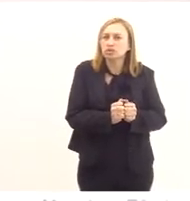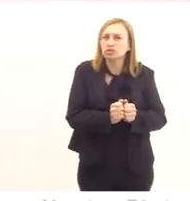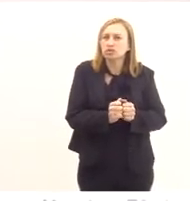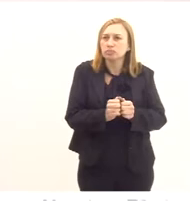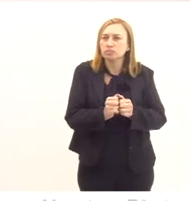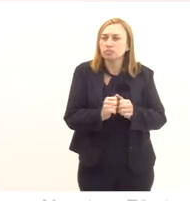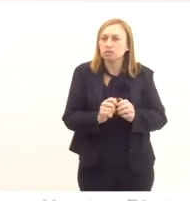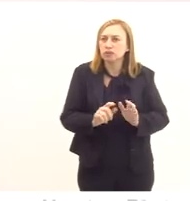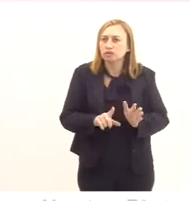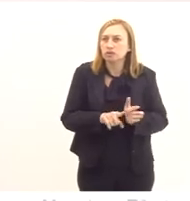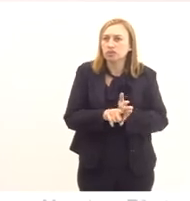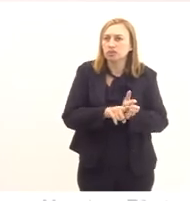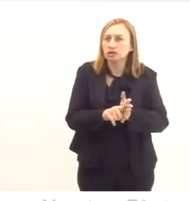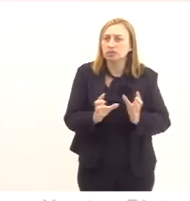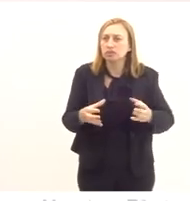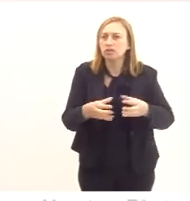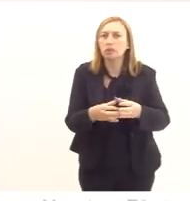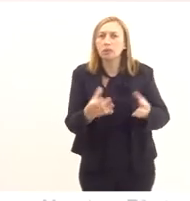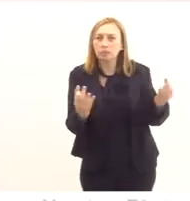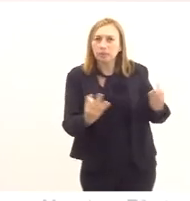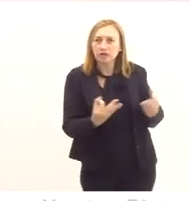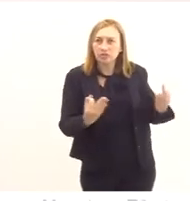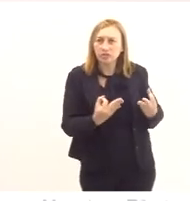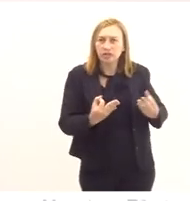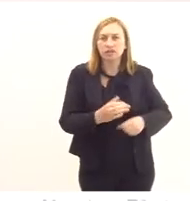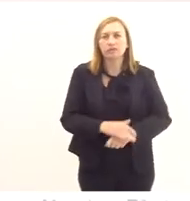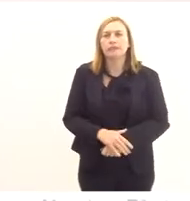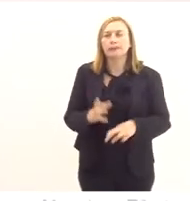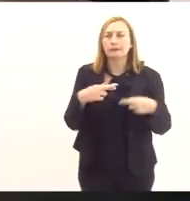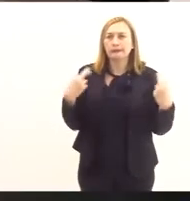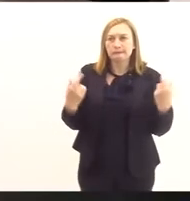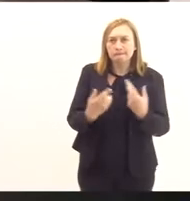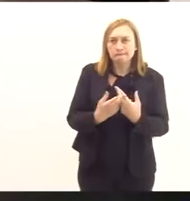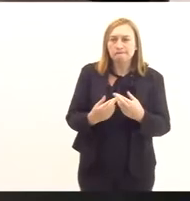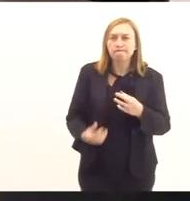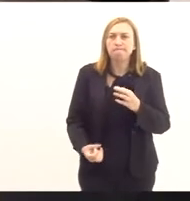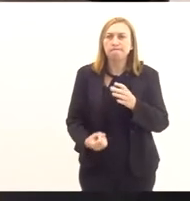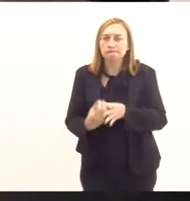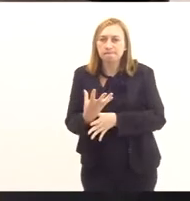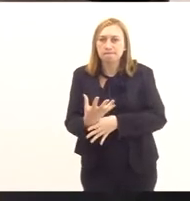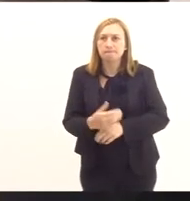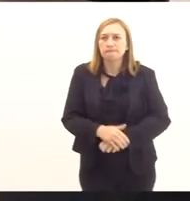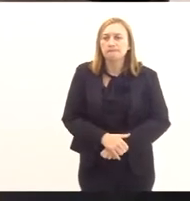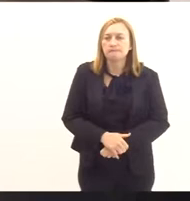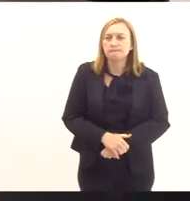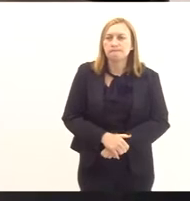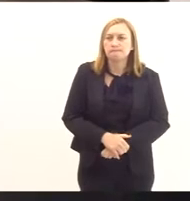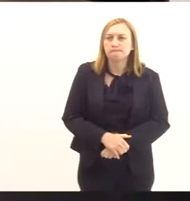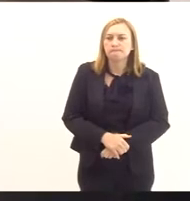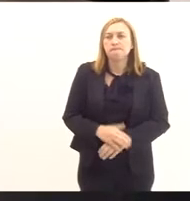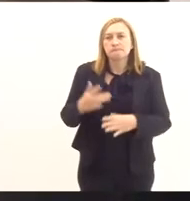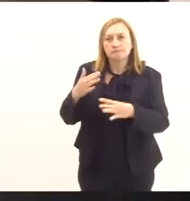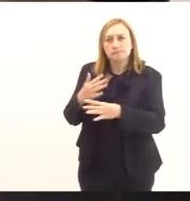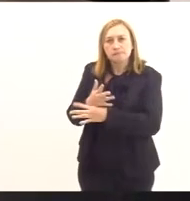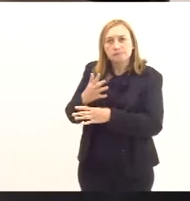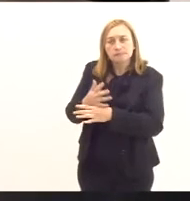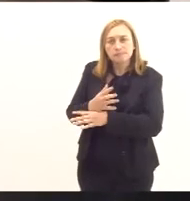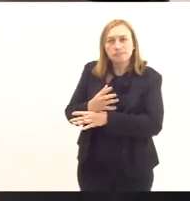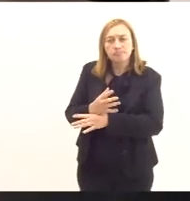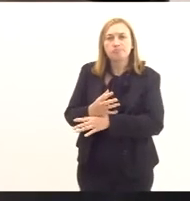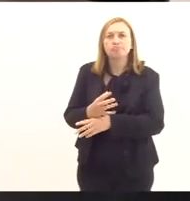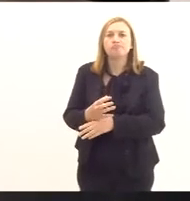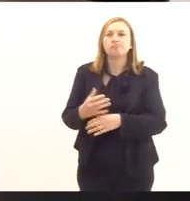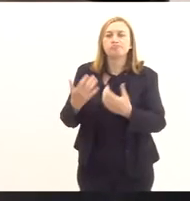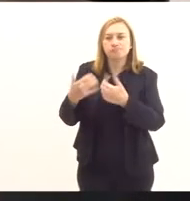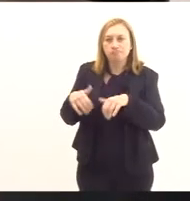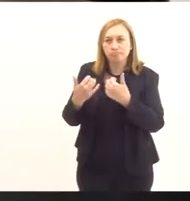comissão o prefeito na reunião que nós realizamos na cidade de Petrópolis na Câmara Municipal